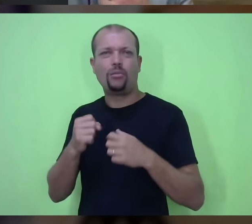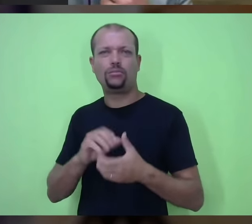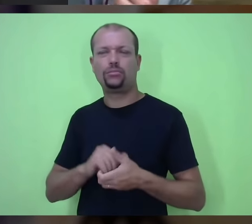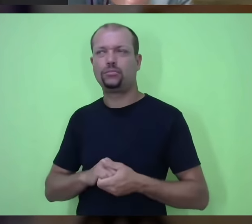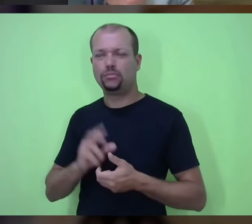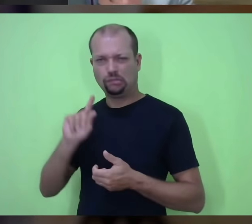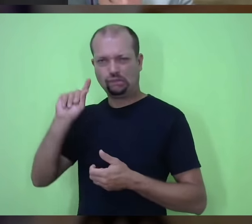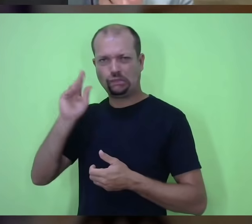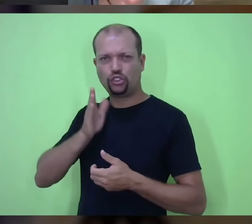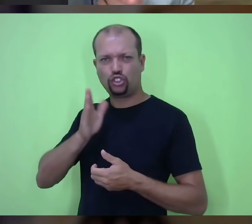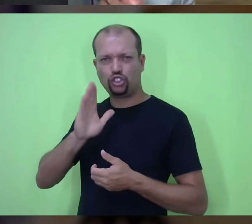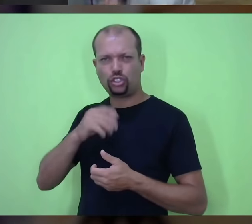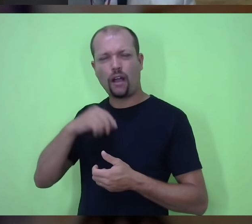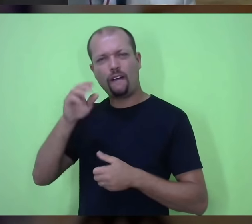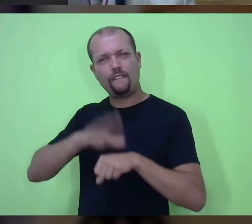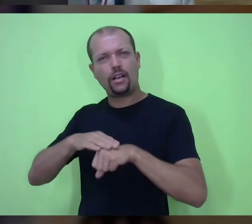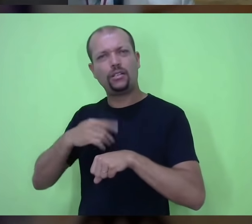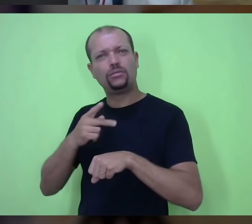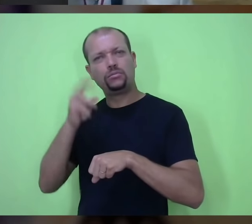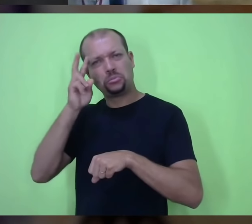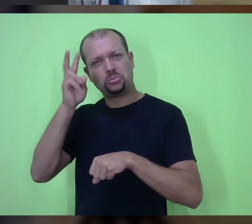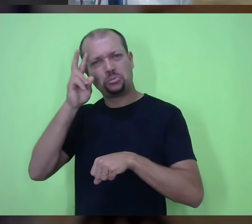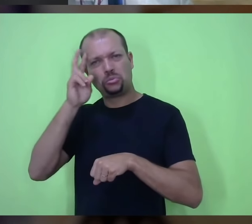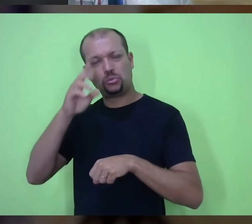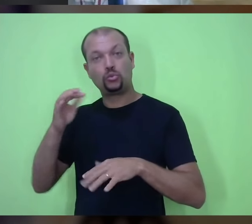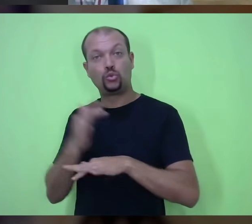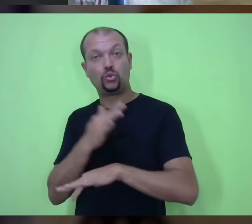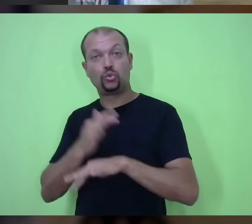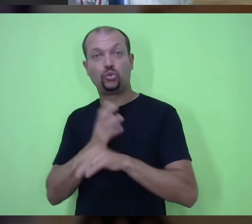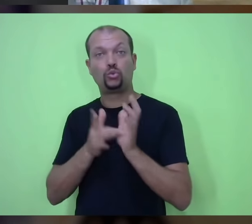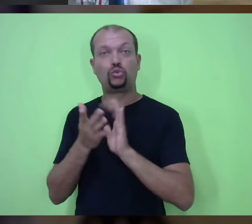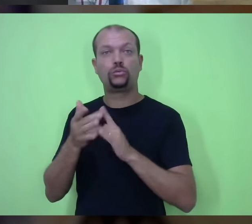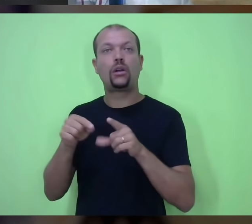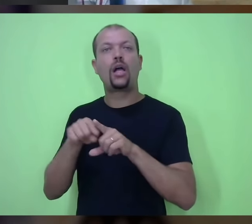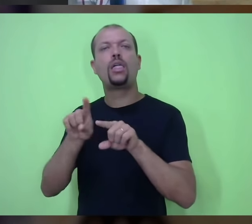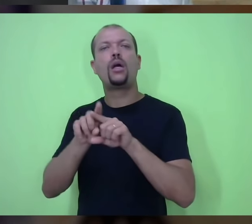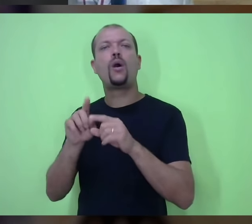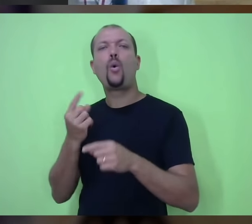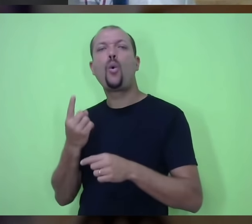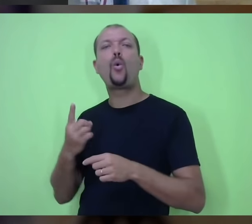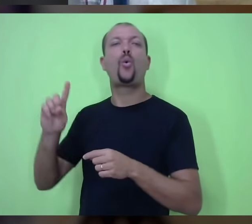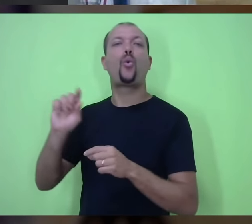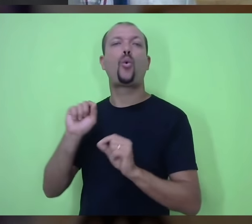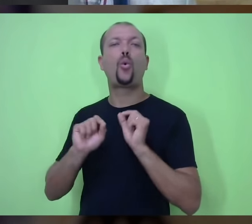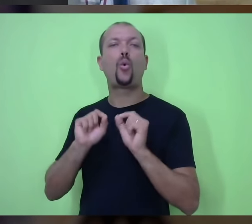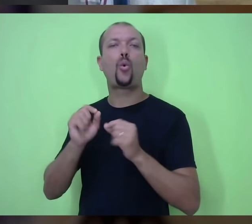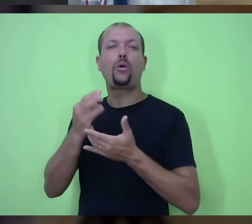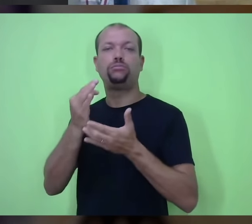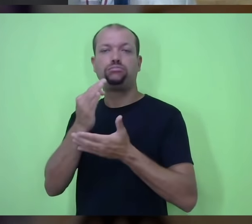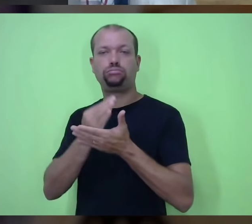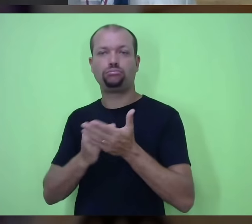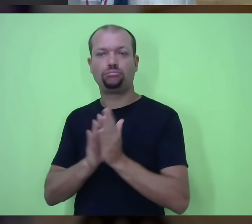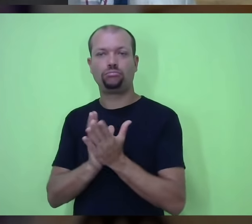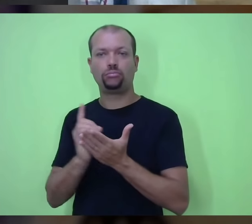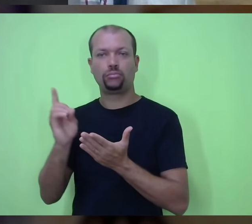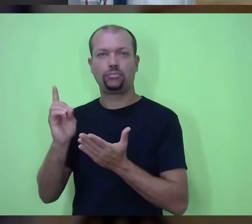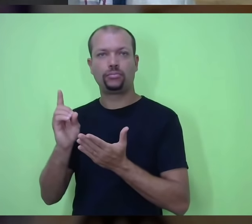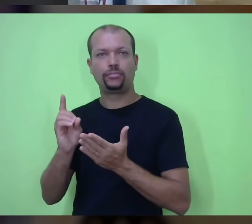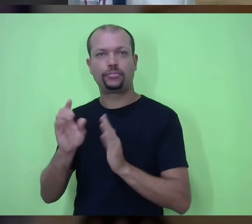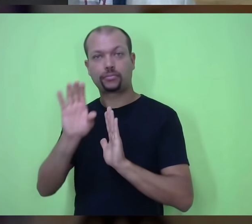salmo messiânico, um salmo que nos lembra o sofrimento de Cristo, E aí ele vai pegar um dos últimos, né, textos ali